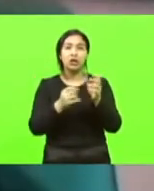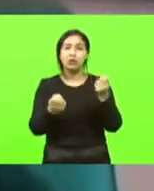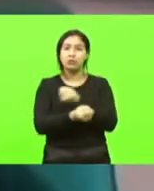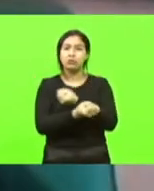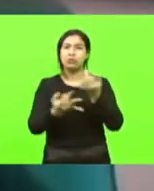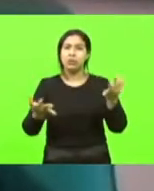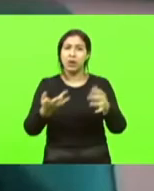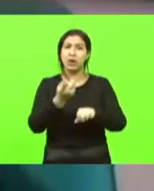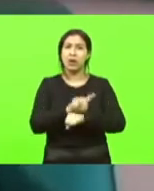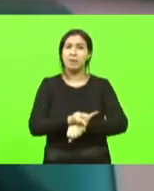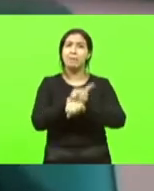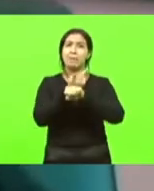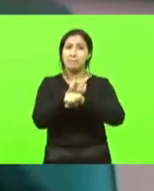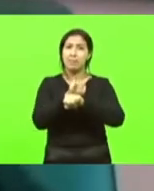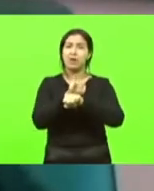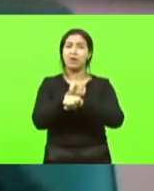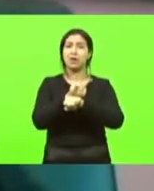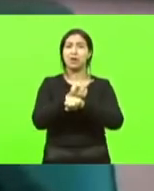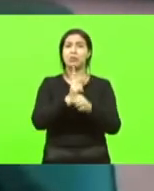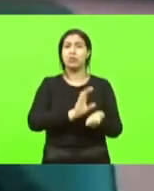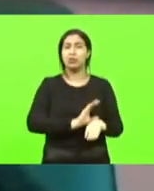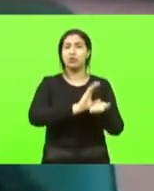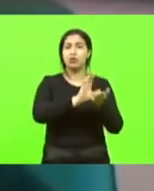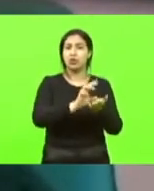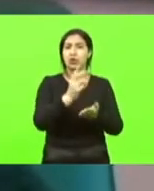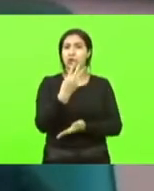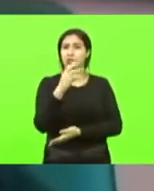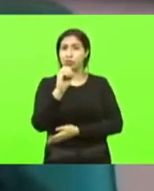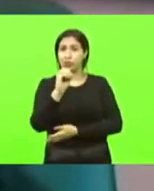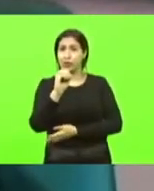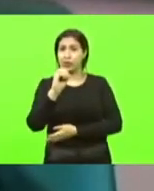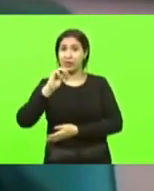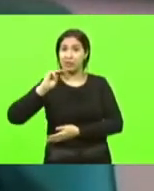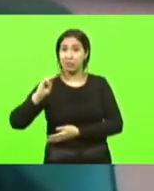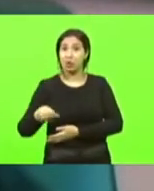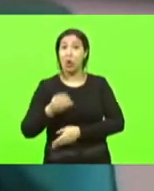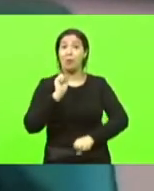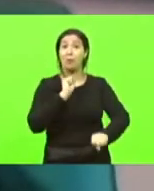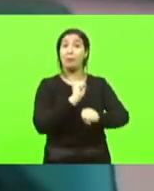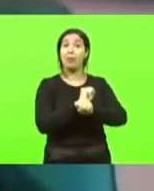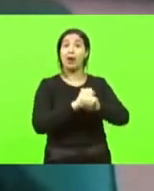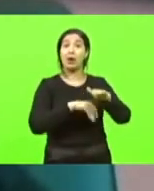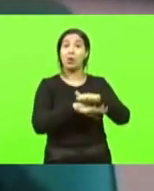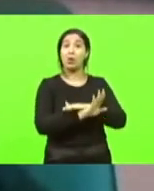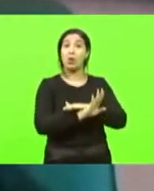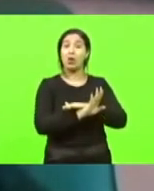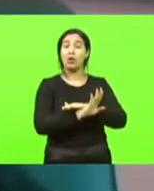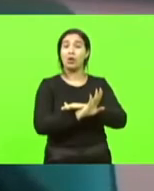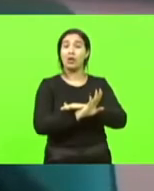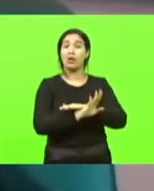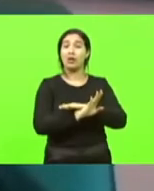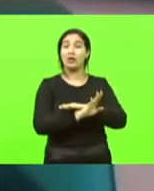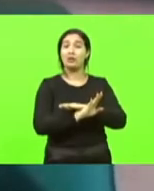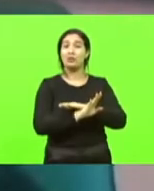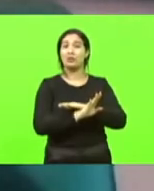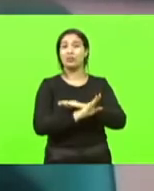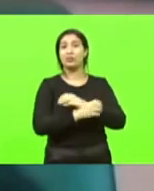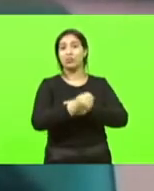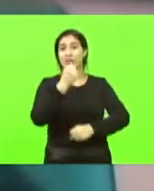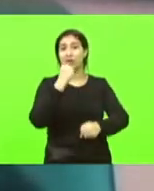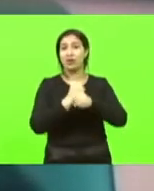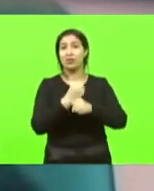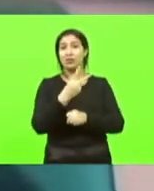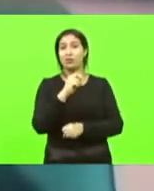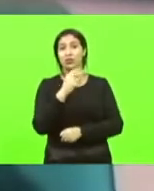distribuição deste recurso de 30 milhões que está parado desde o final do ano passado na